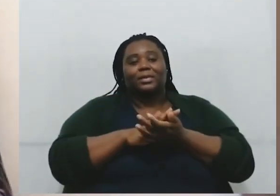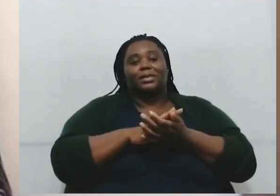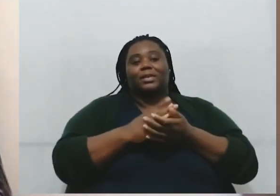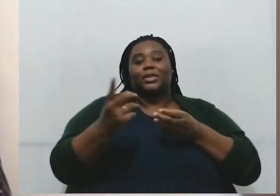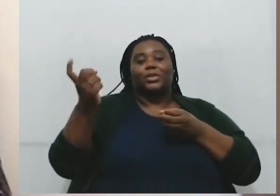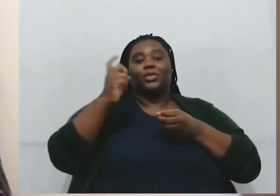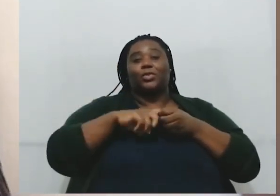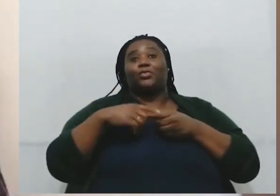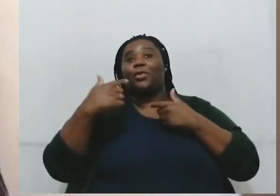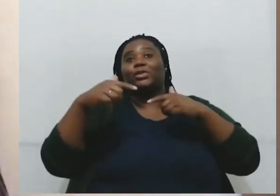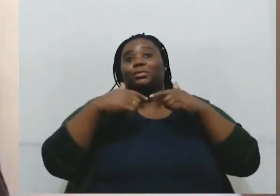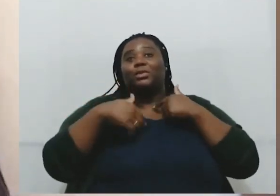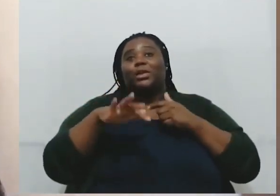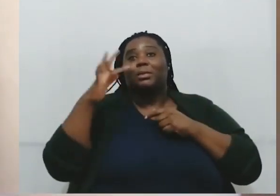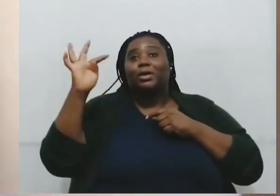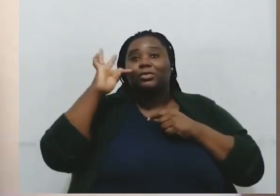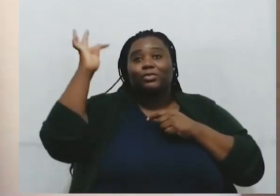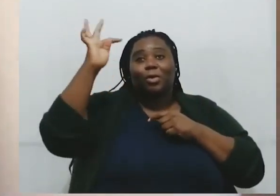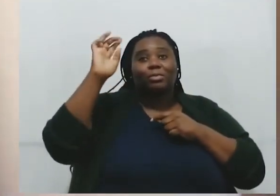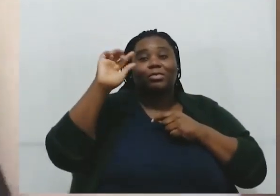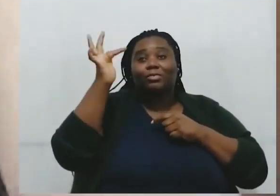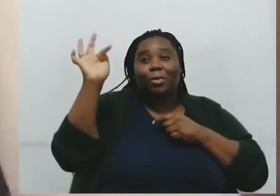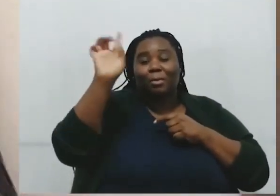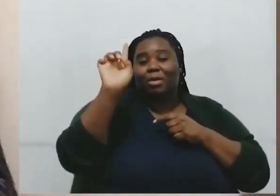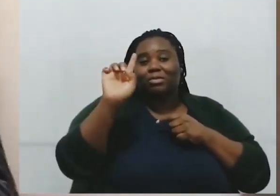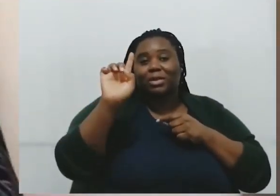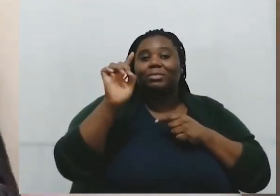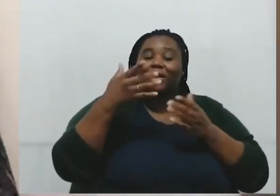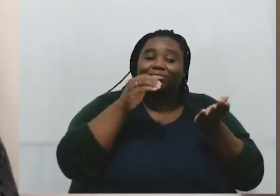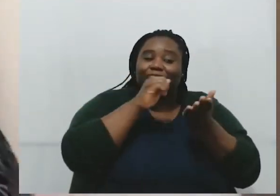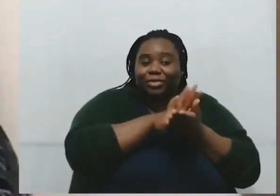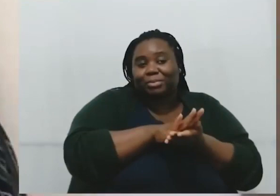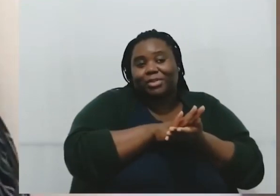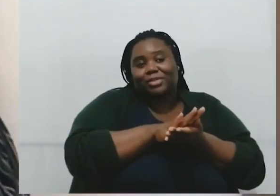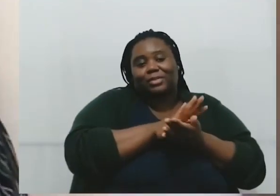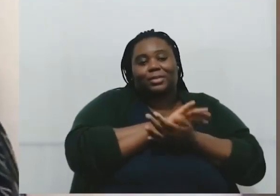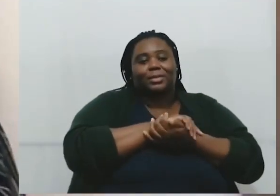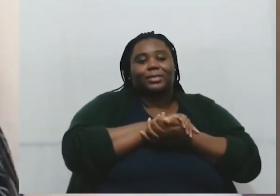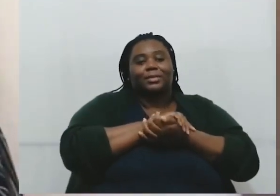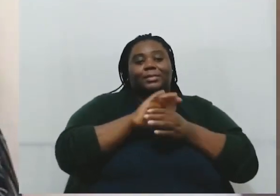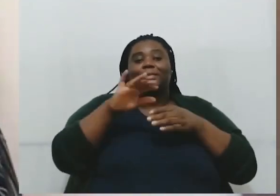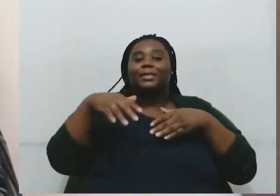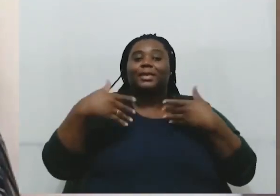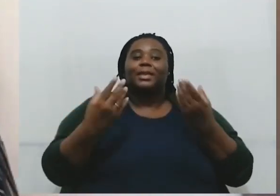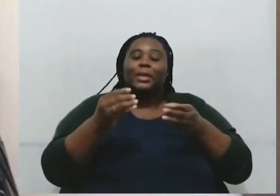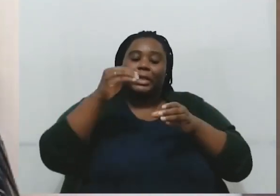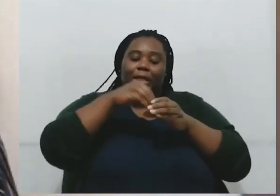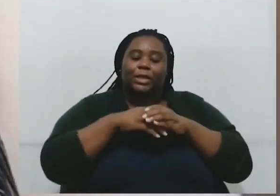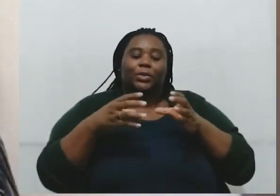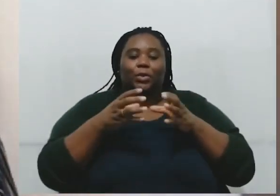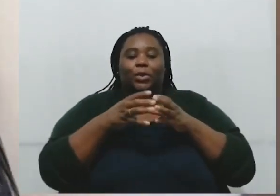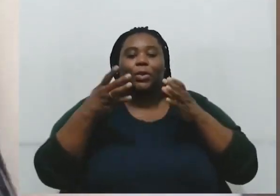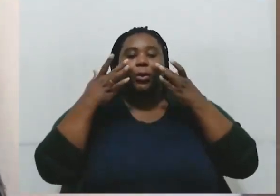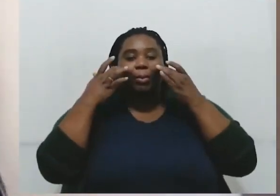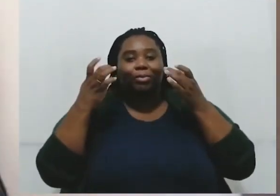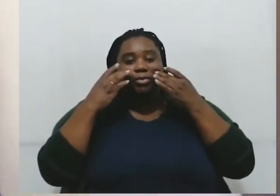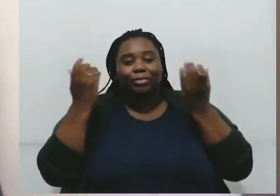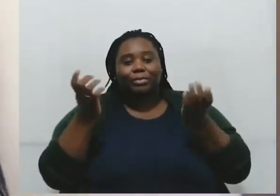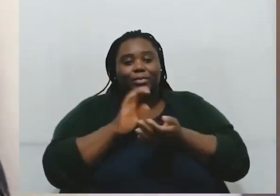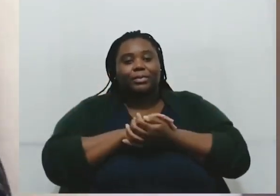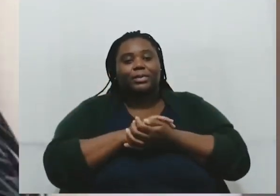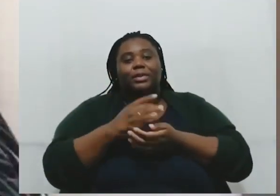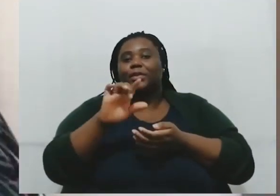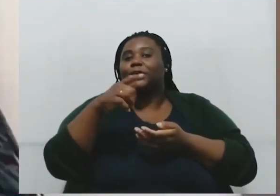de teatro, né, onde você não tem nenhum amparo legal, nenhum nesse sentido, não tínhamos na época também,